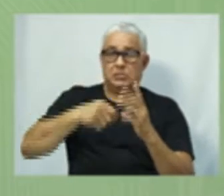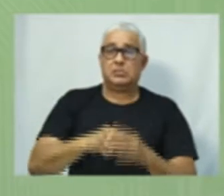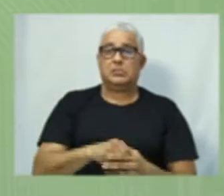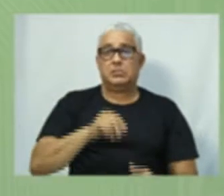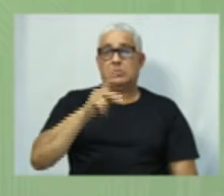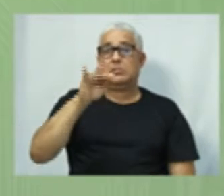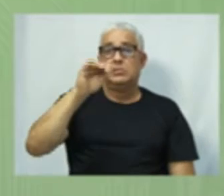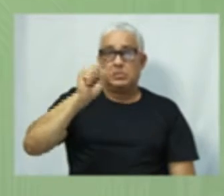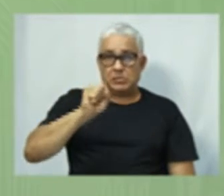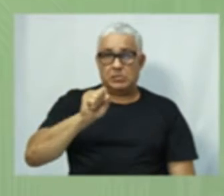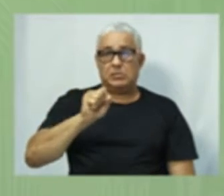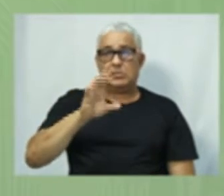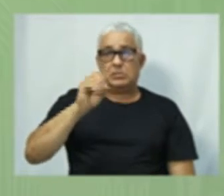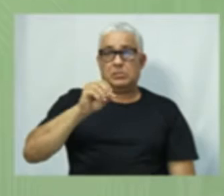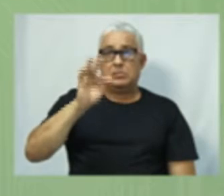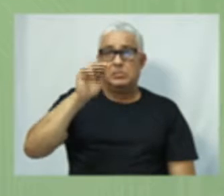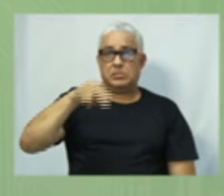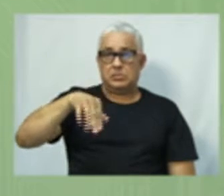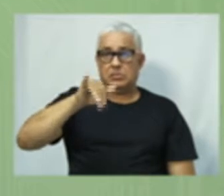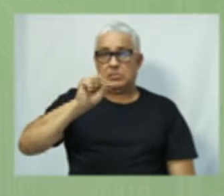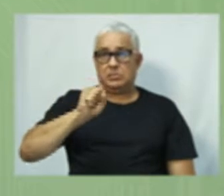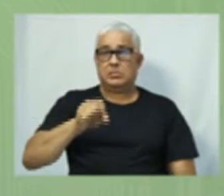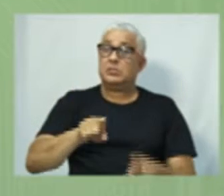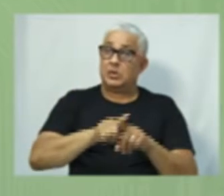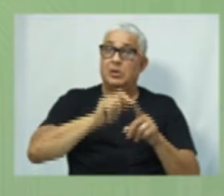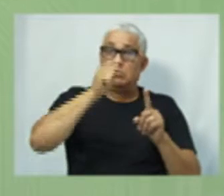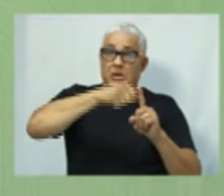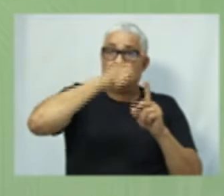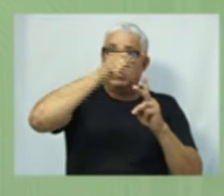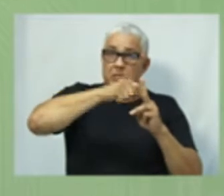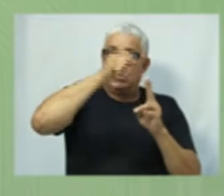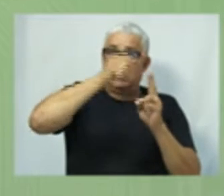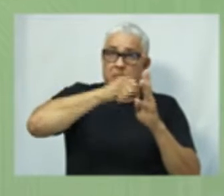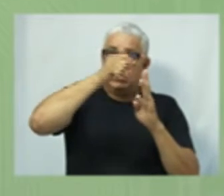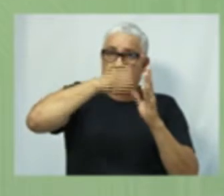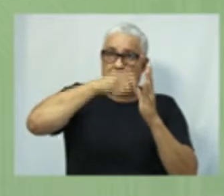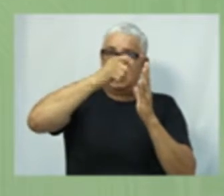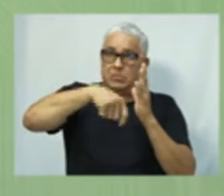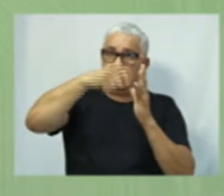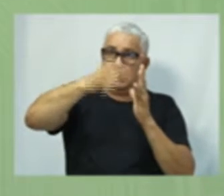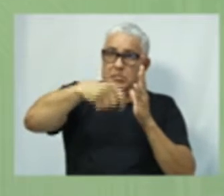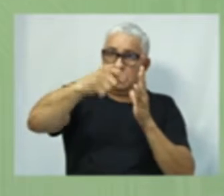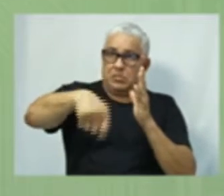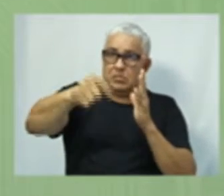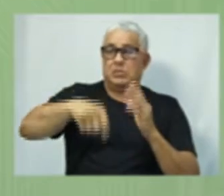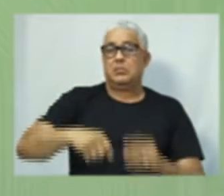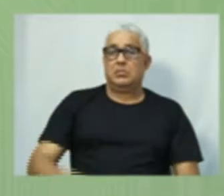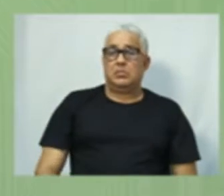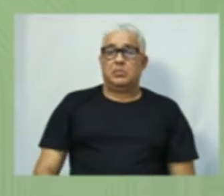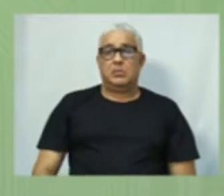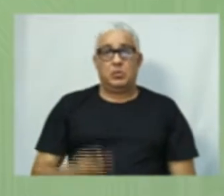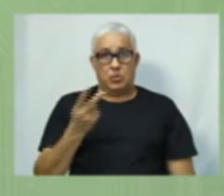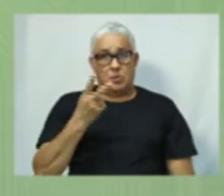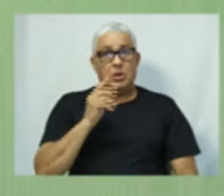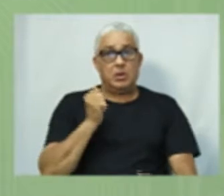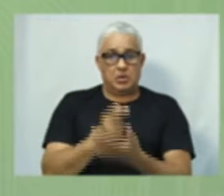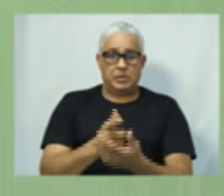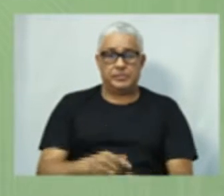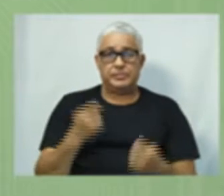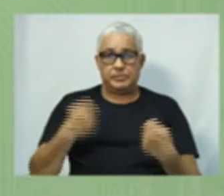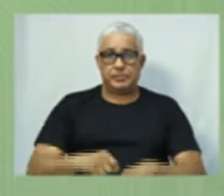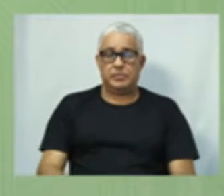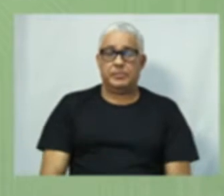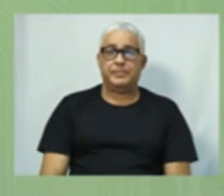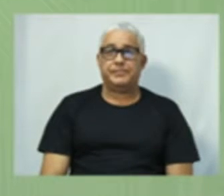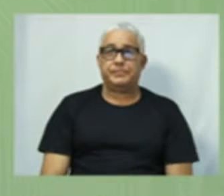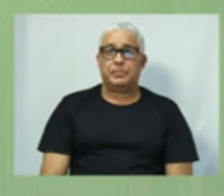COFINS? Periodicidade mensal. Então, mensalmente, o PIS e COFINS deverá ser pago.